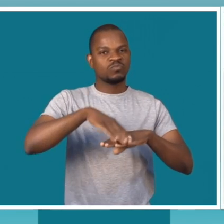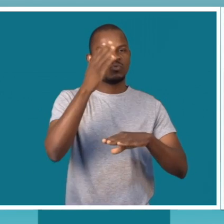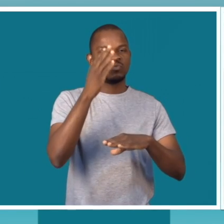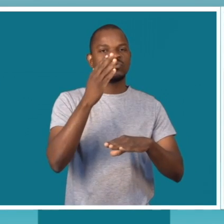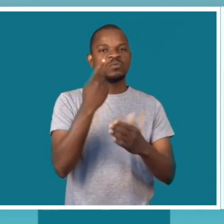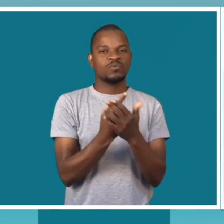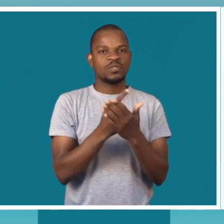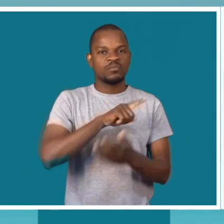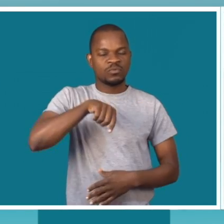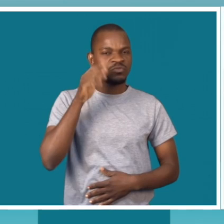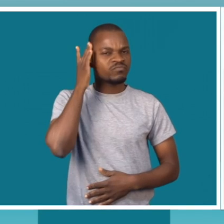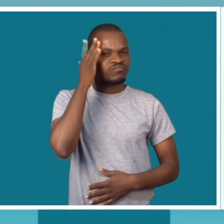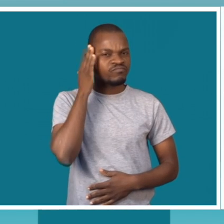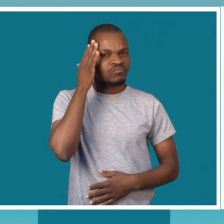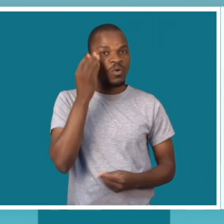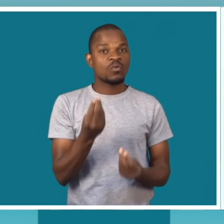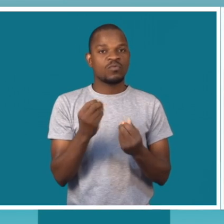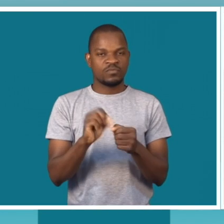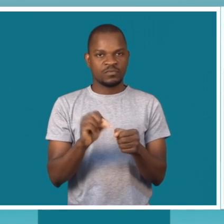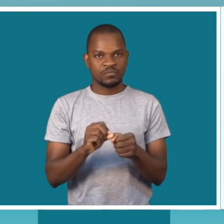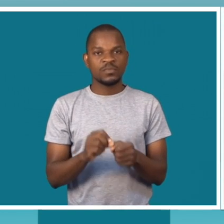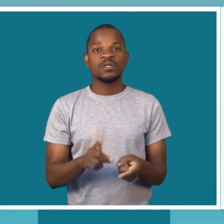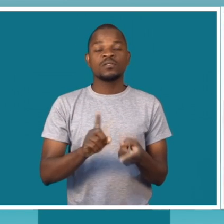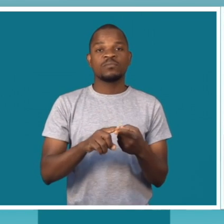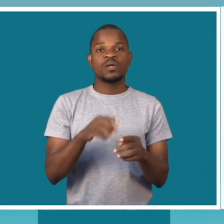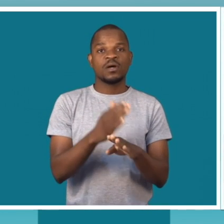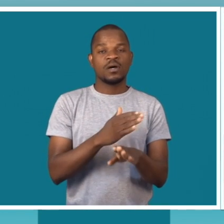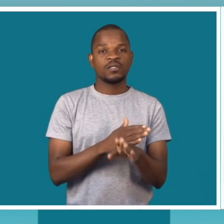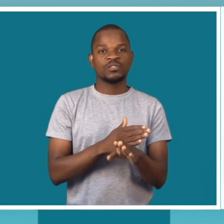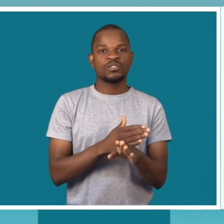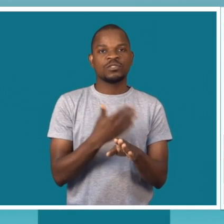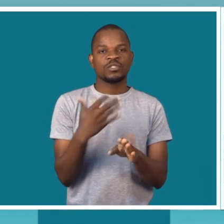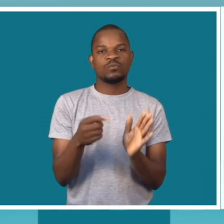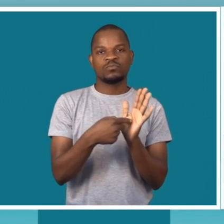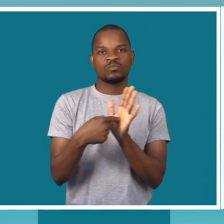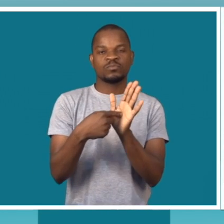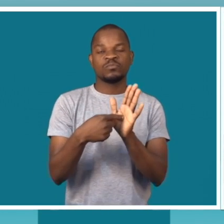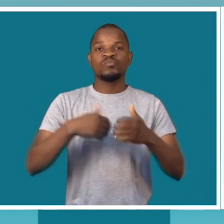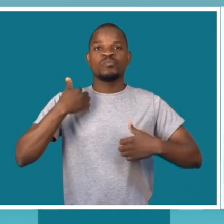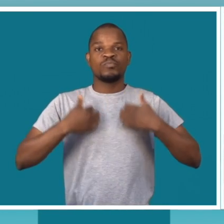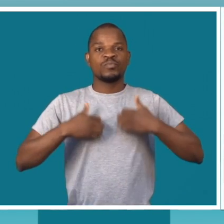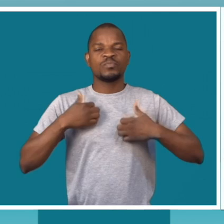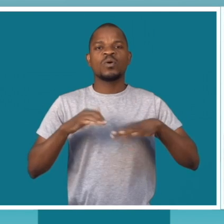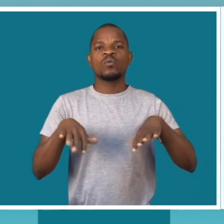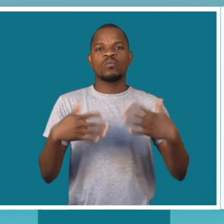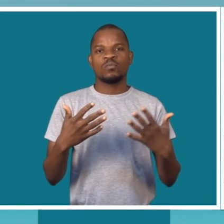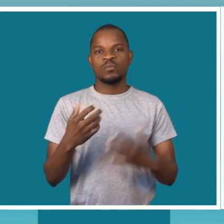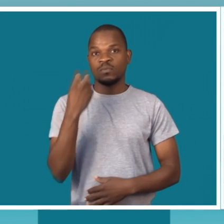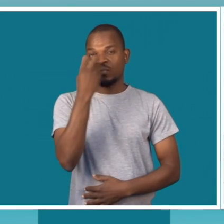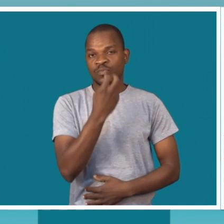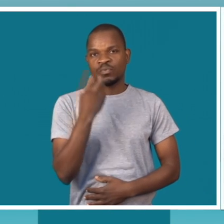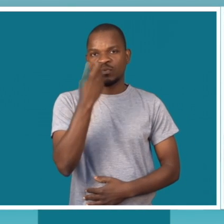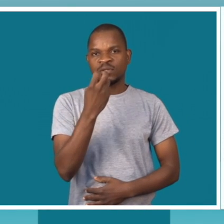nossa parte. Uma das questões que colocaram foi a necessidade de procurar saber as